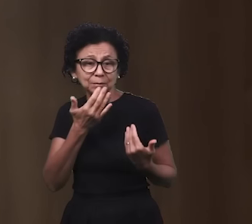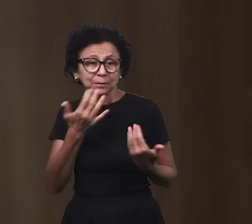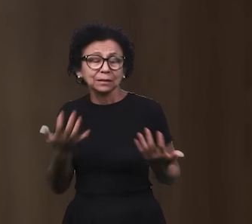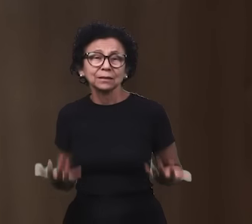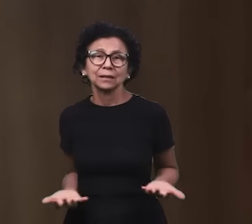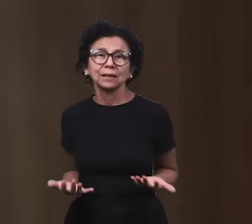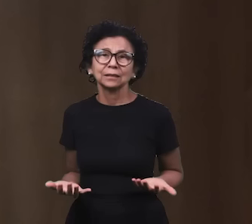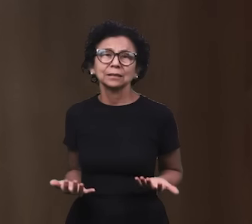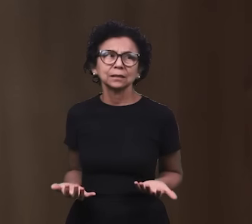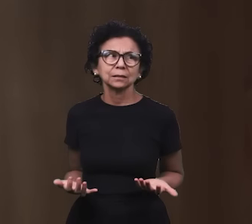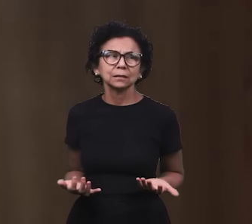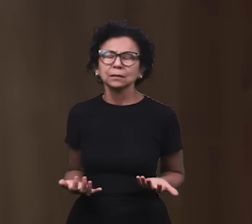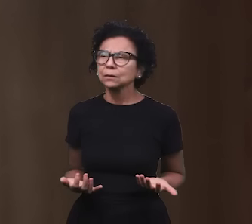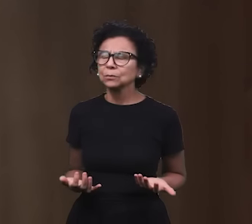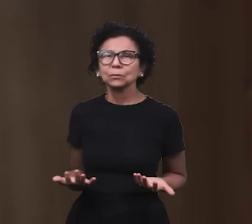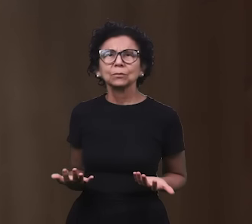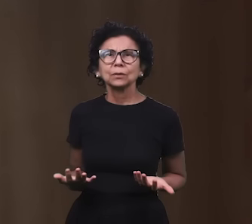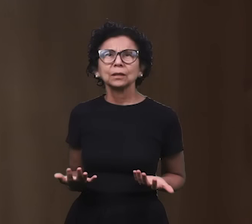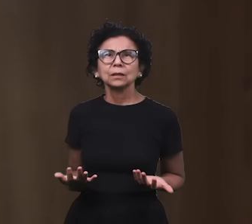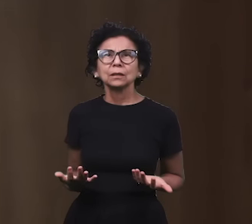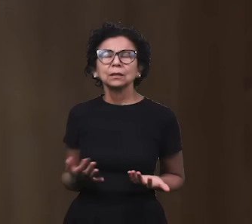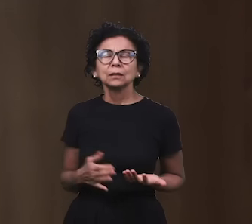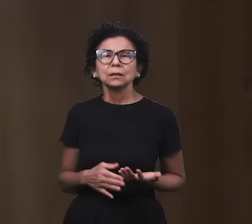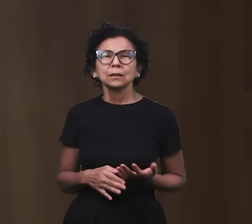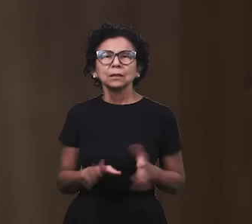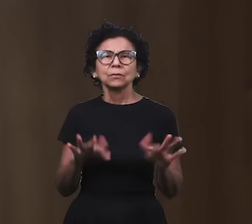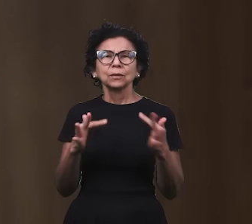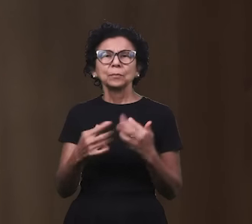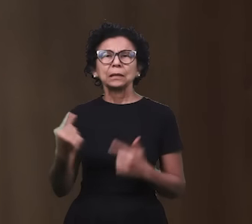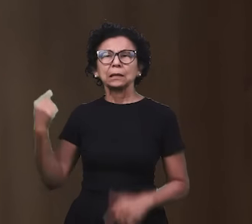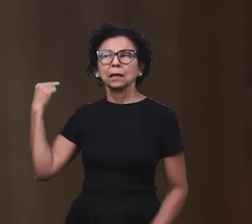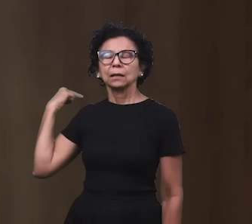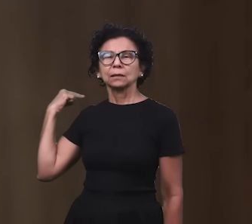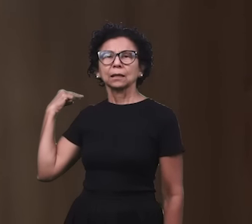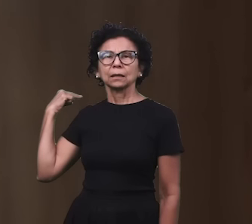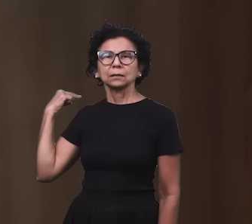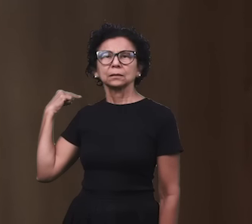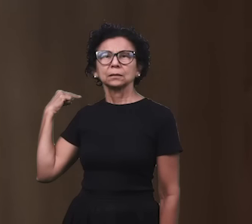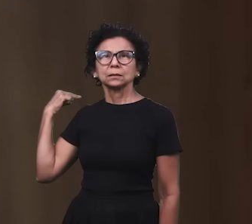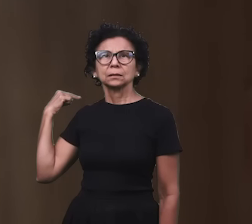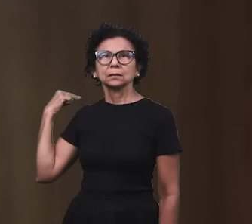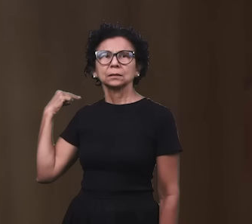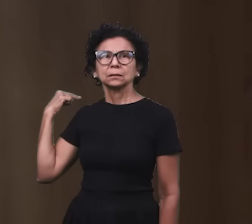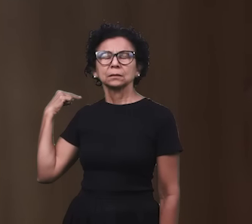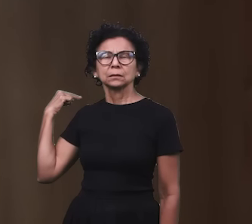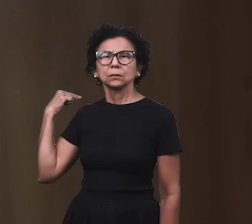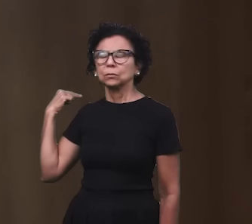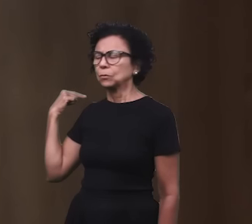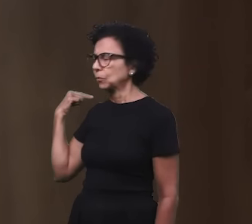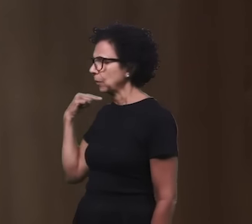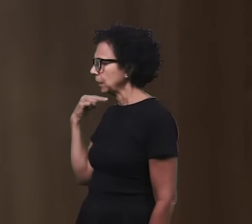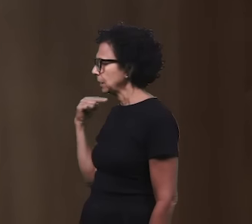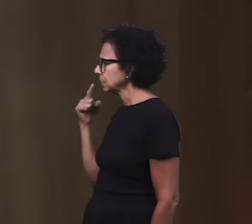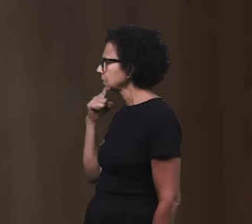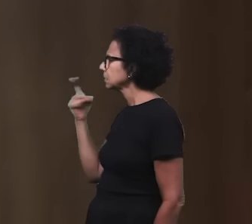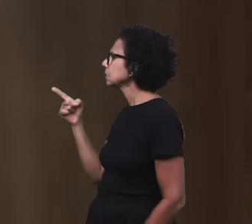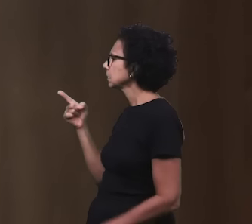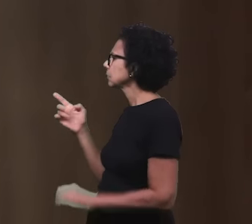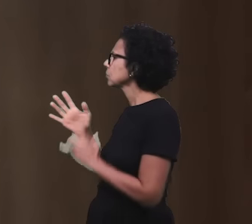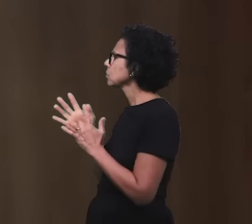com os parentes, no meio daquela multidão toda, eles estão mais atrás com os parentes, só que daqui a pouco foi nos parentes, não estava